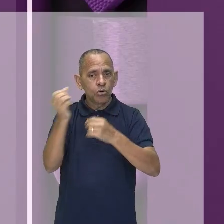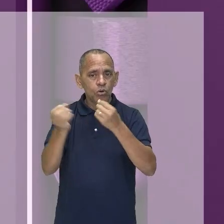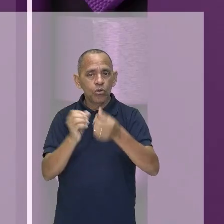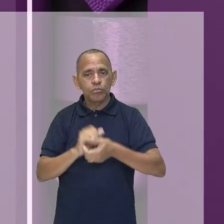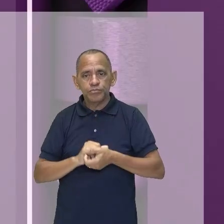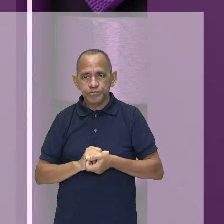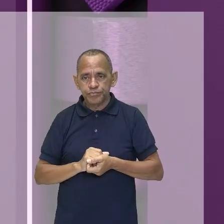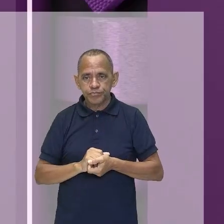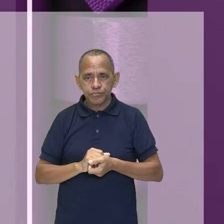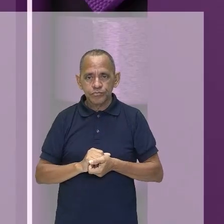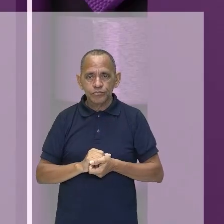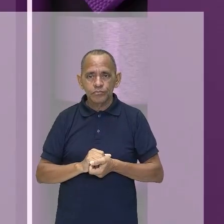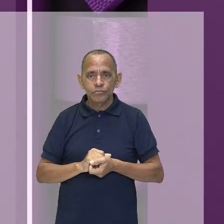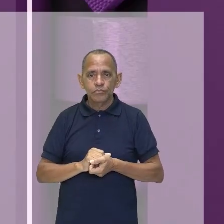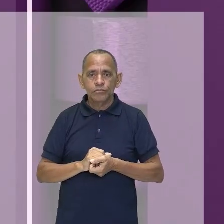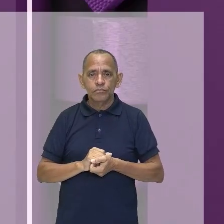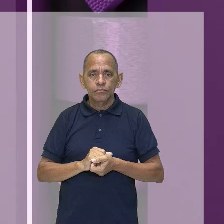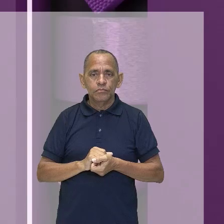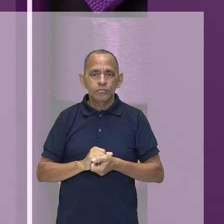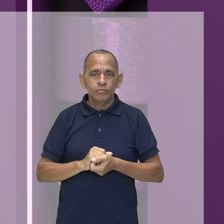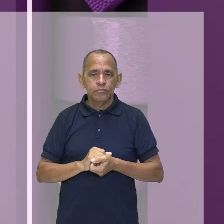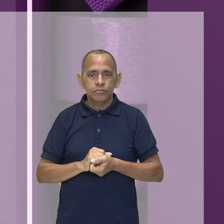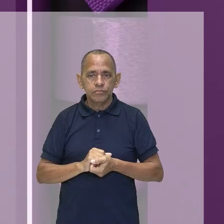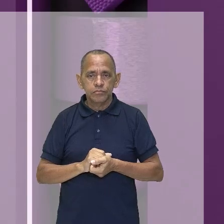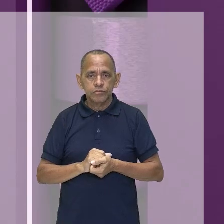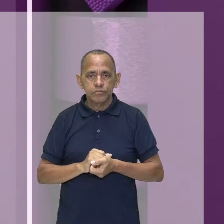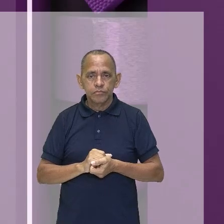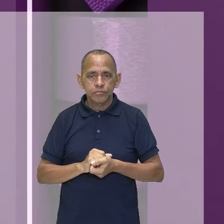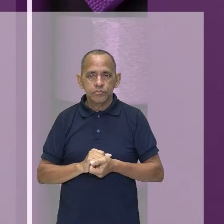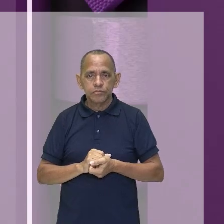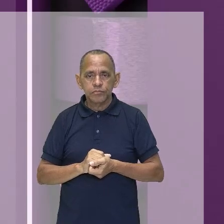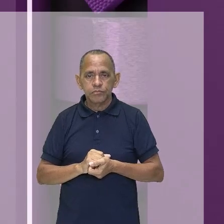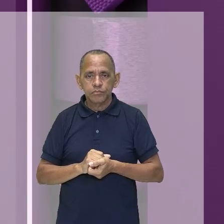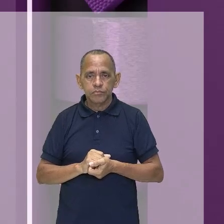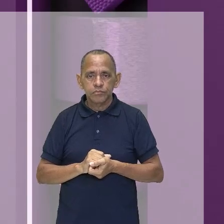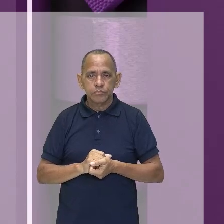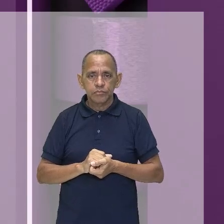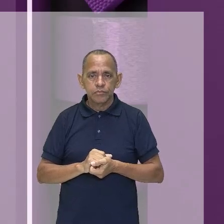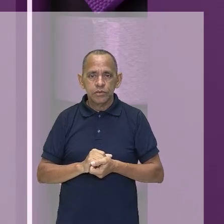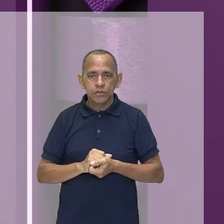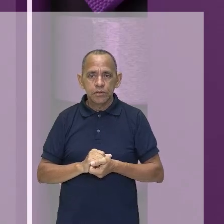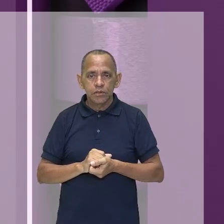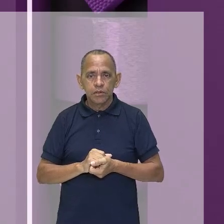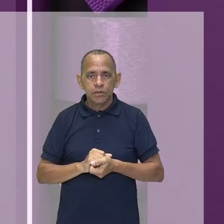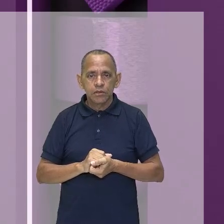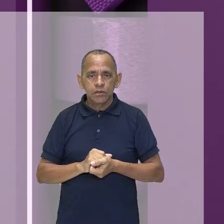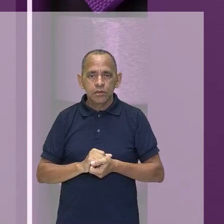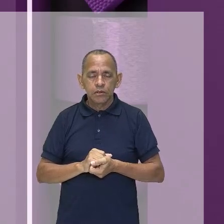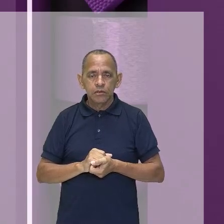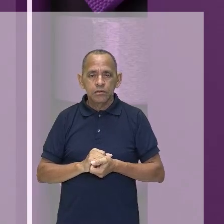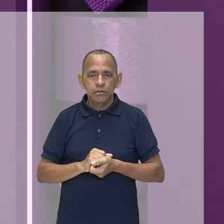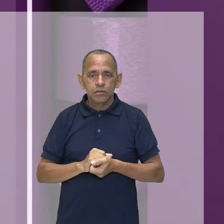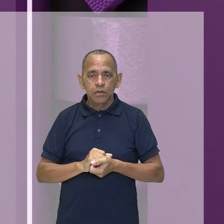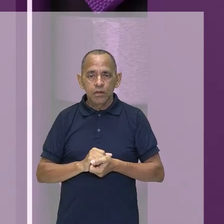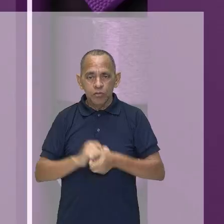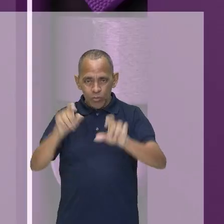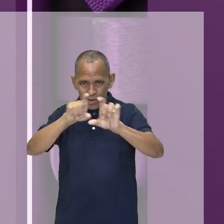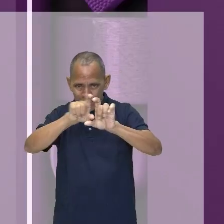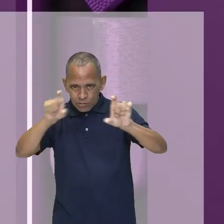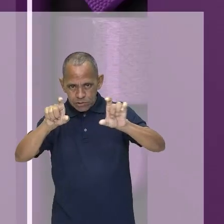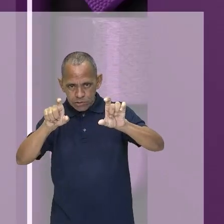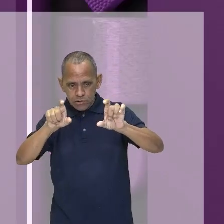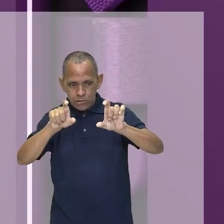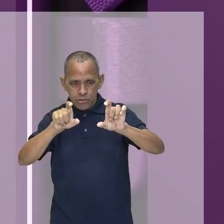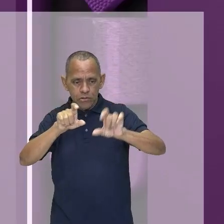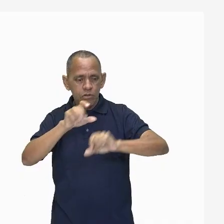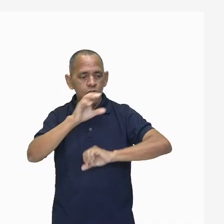raiz? Raiz é a mesma coisa que o zero da função. Eu vou pegar a forma ali algébrica e vou igualar a zero, tá certo? Vamos